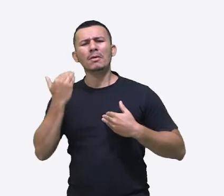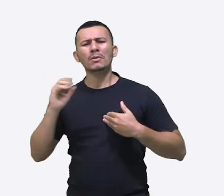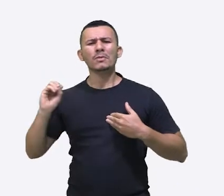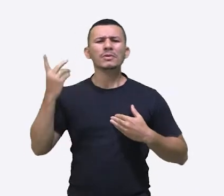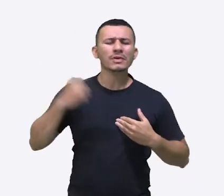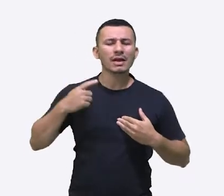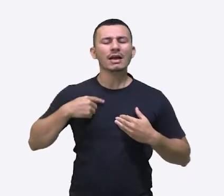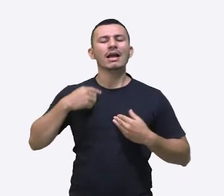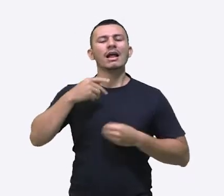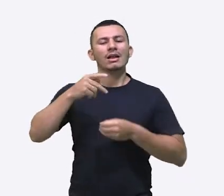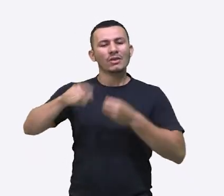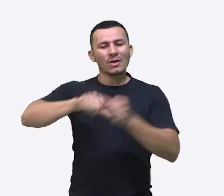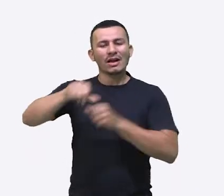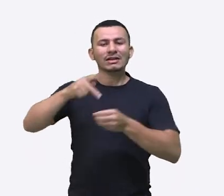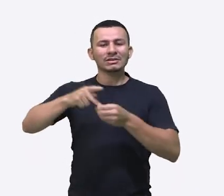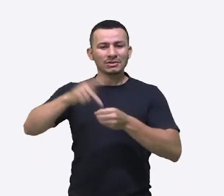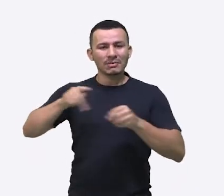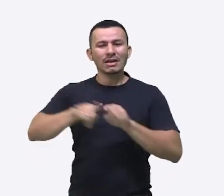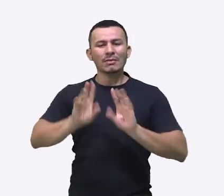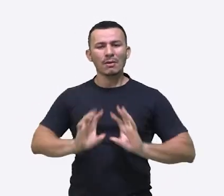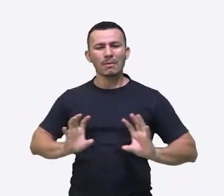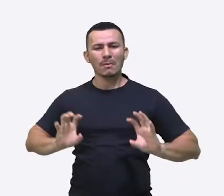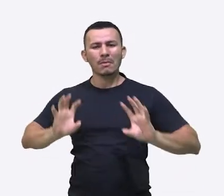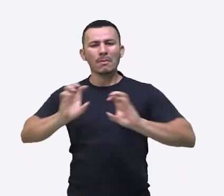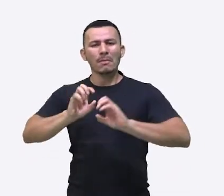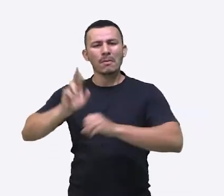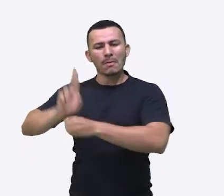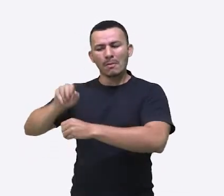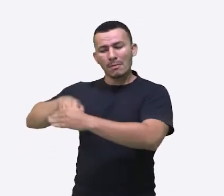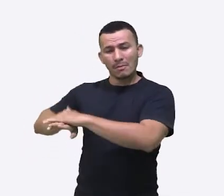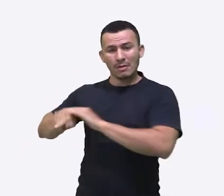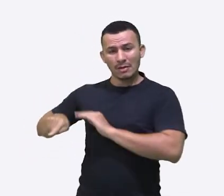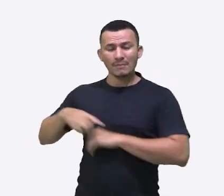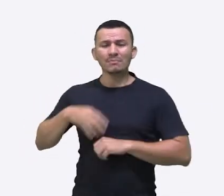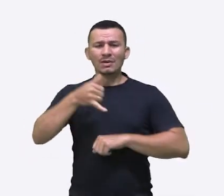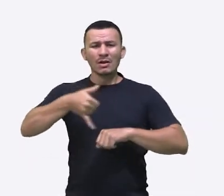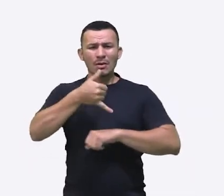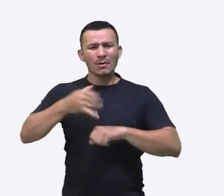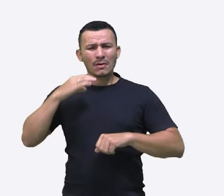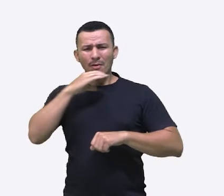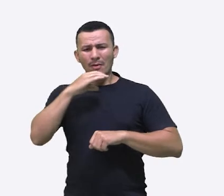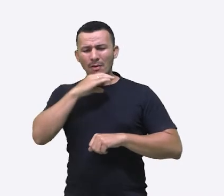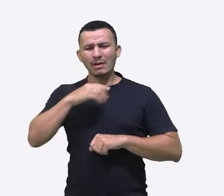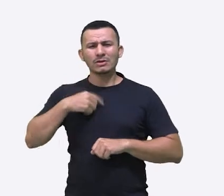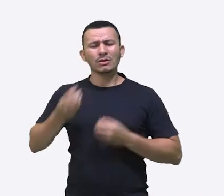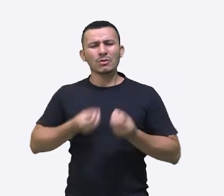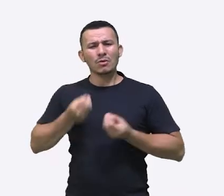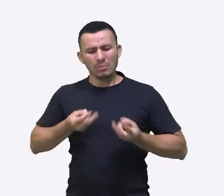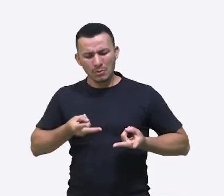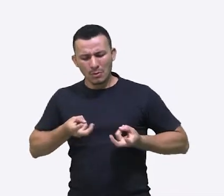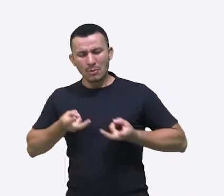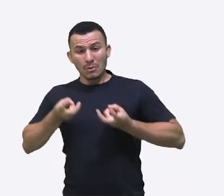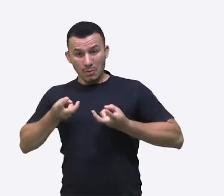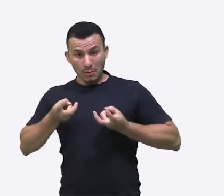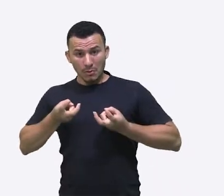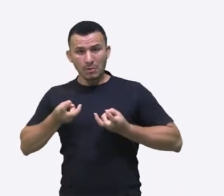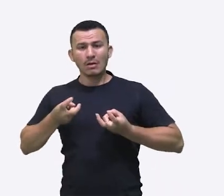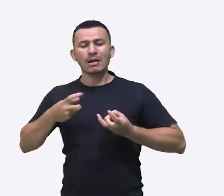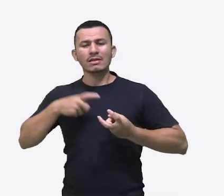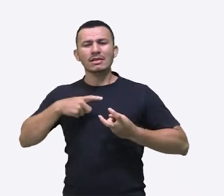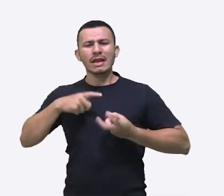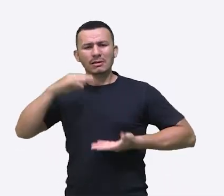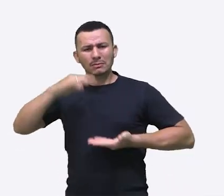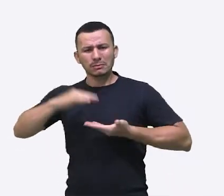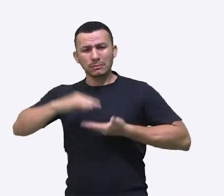petróleo e gás natural, ficando em reservatórios. O óleo tende a subir até encontrar alguma rocha impermeável que o mantém